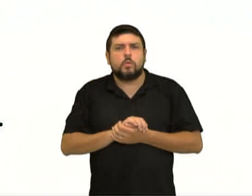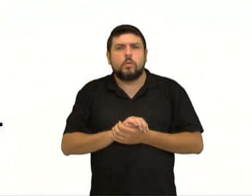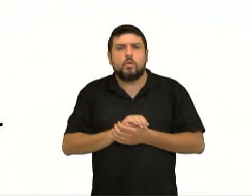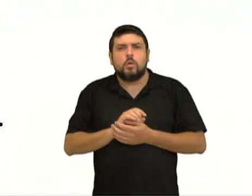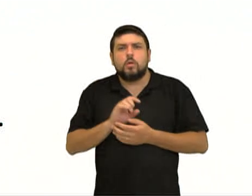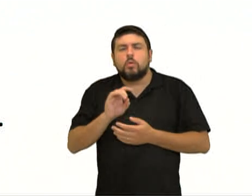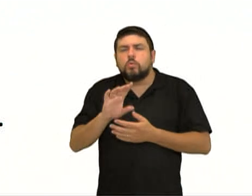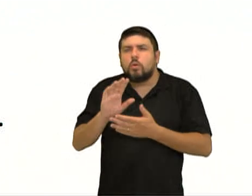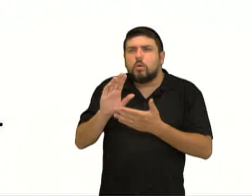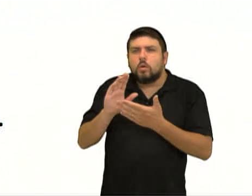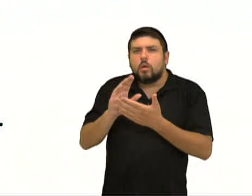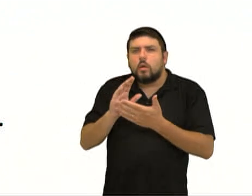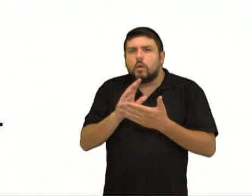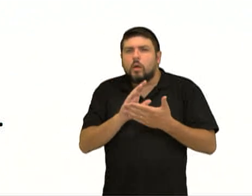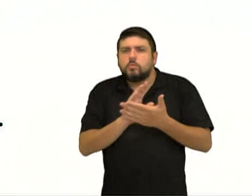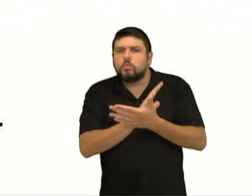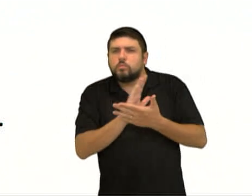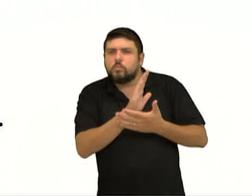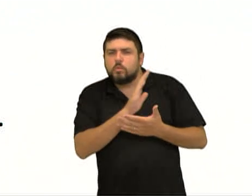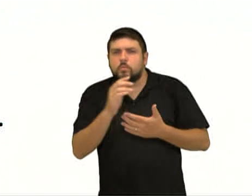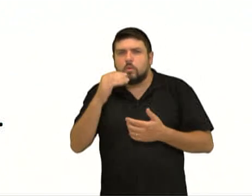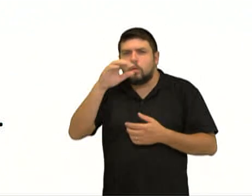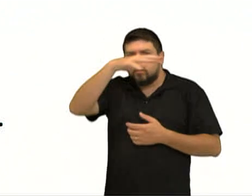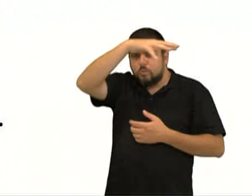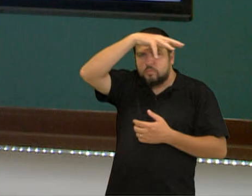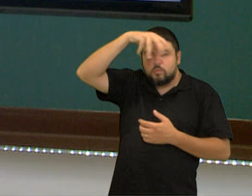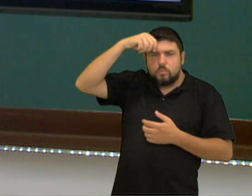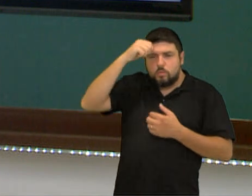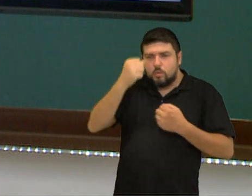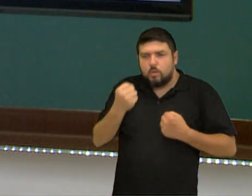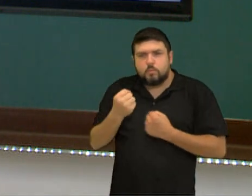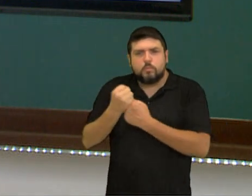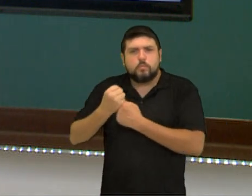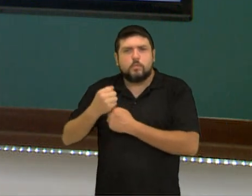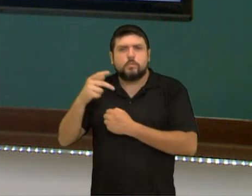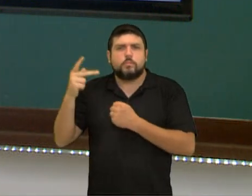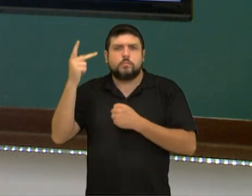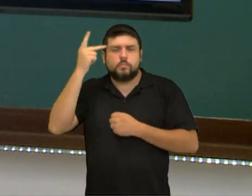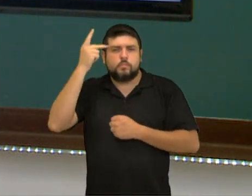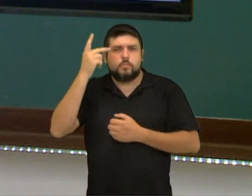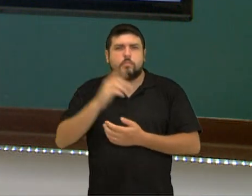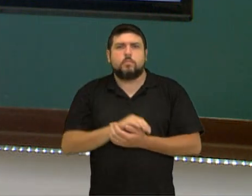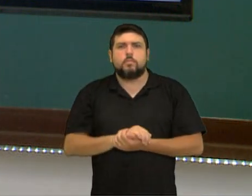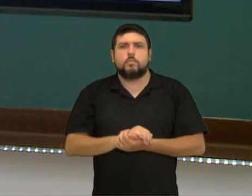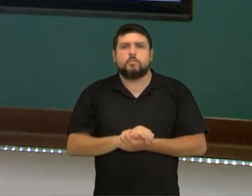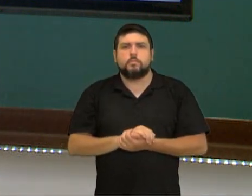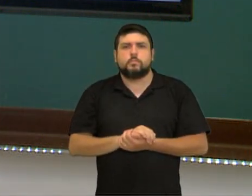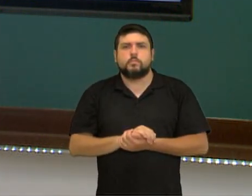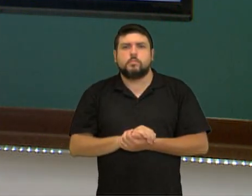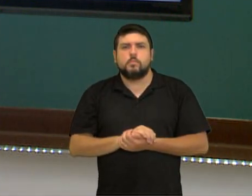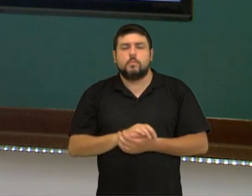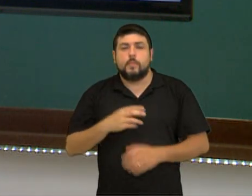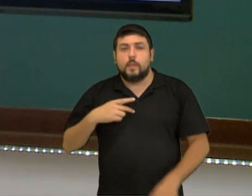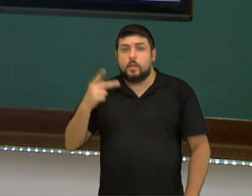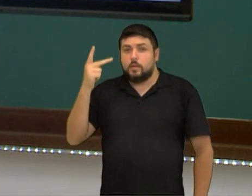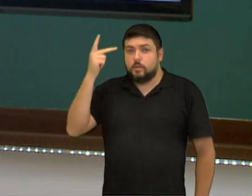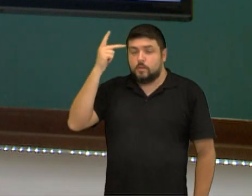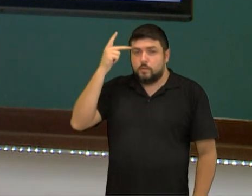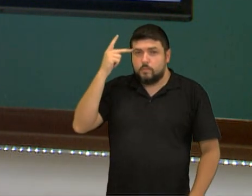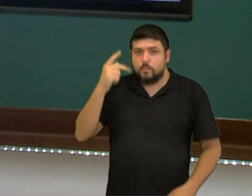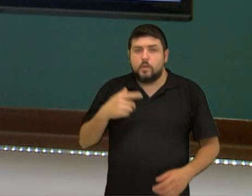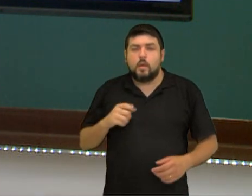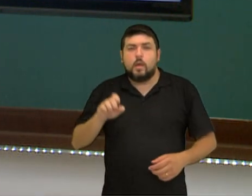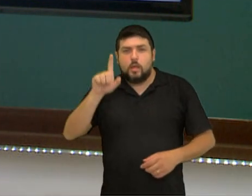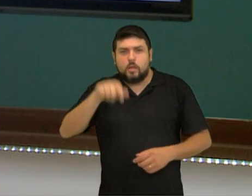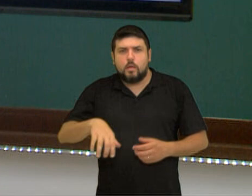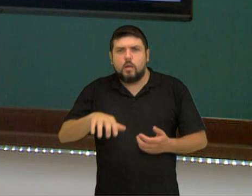algumas tropas do Mato Grosso que apoiaram São Paulo. O nome também dessa guerra, em São Paulo, ela ganhou o nome de